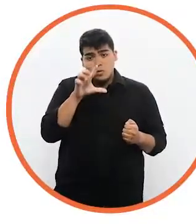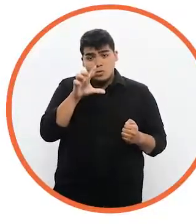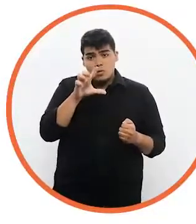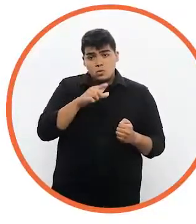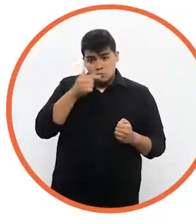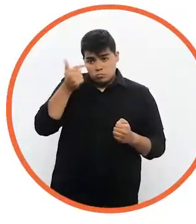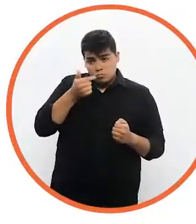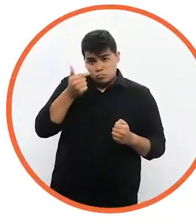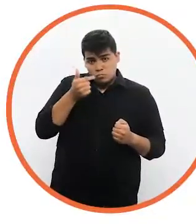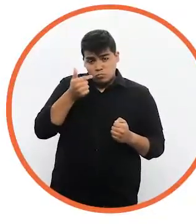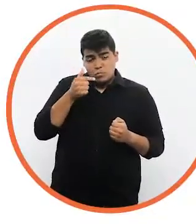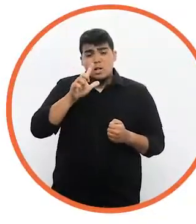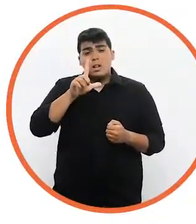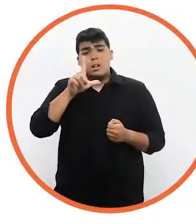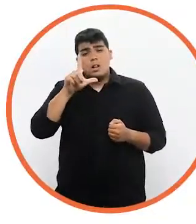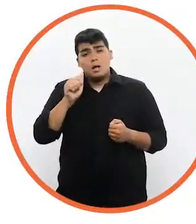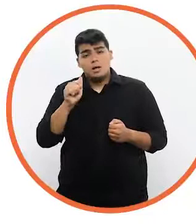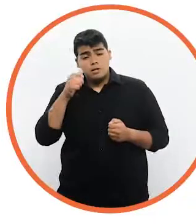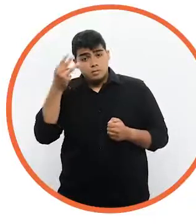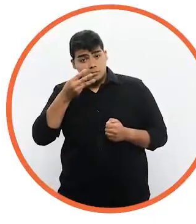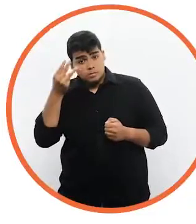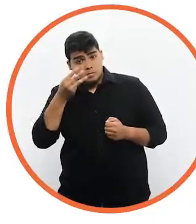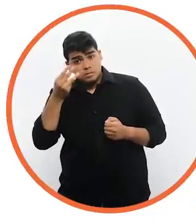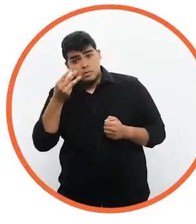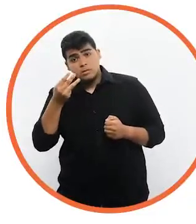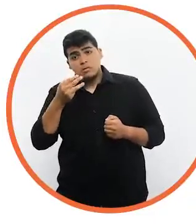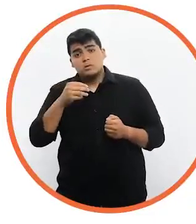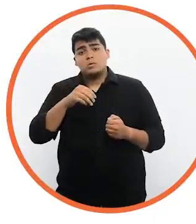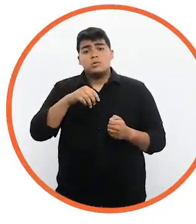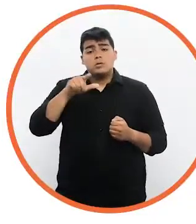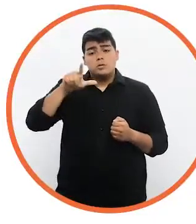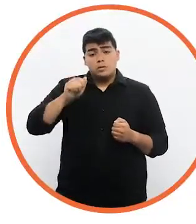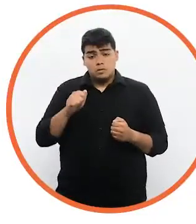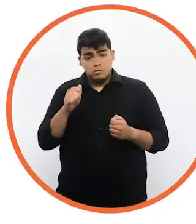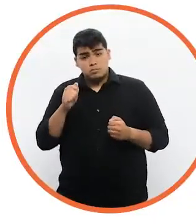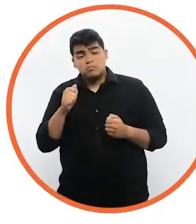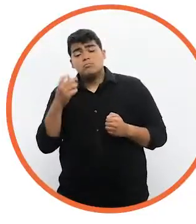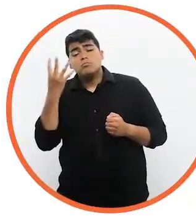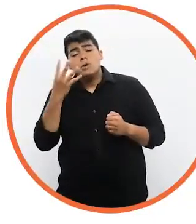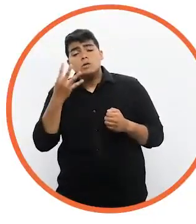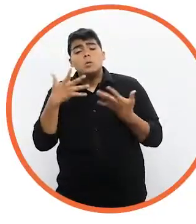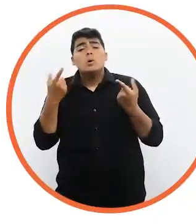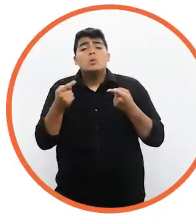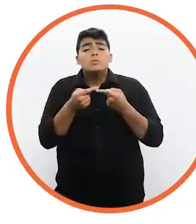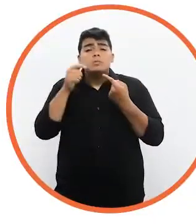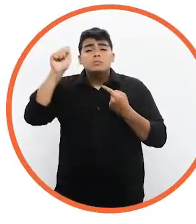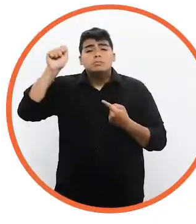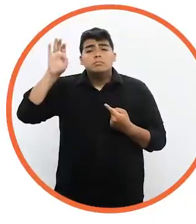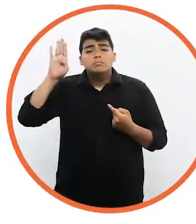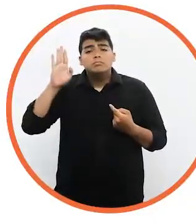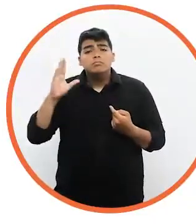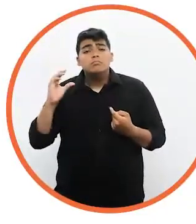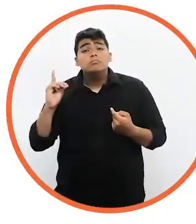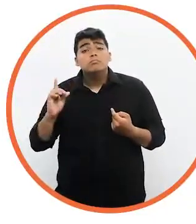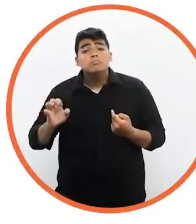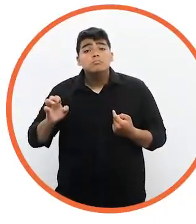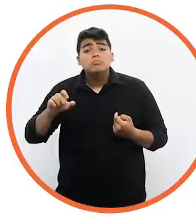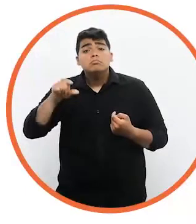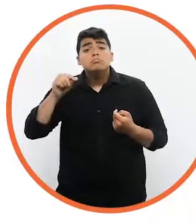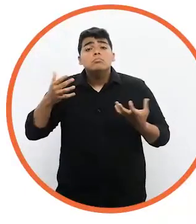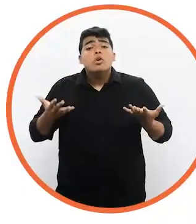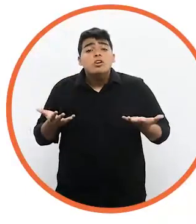ele como segunda opção, lá como terceira opção e um lá como quarta opção é a alternativa, vamos ver aqui?